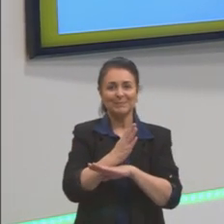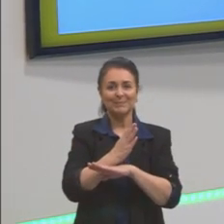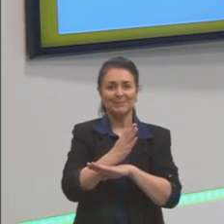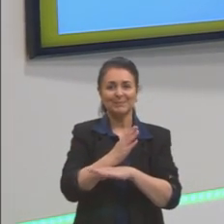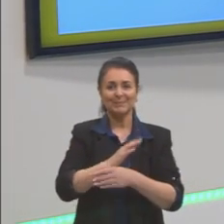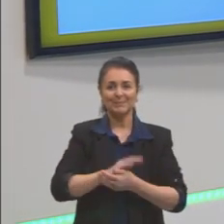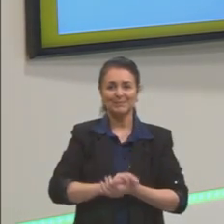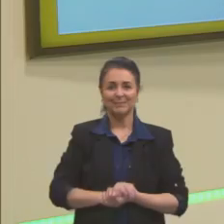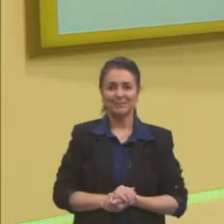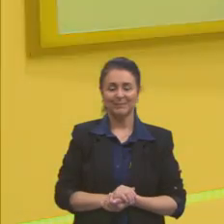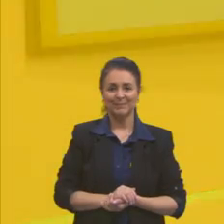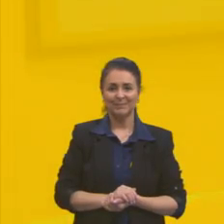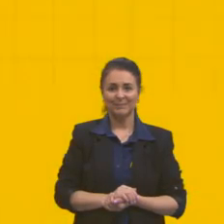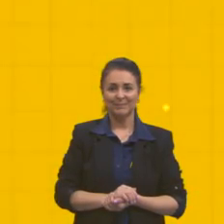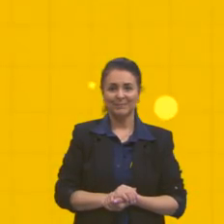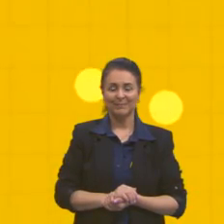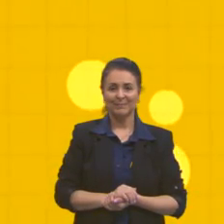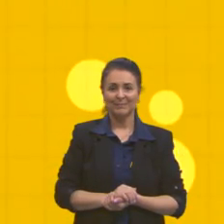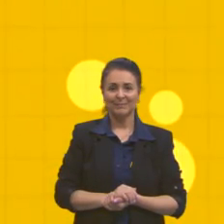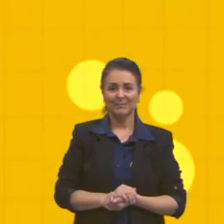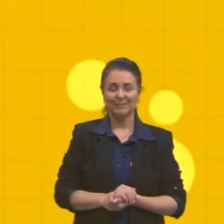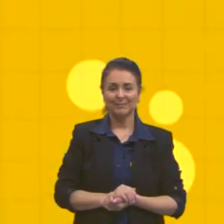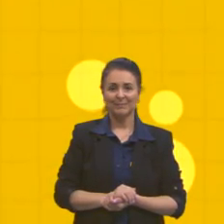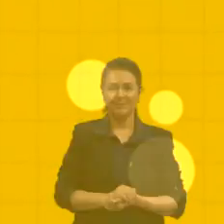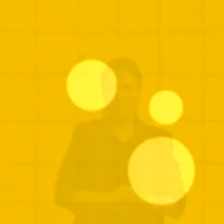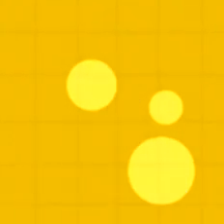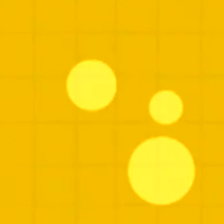Tchau,